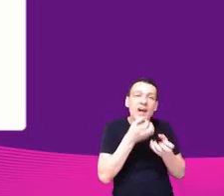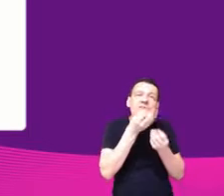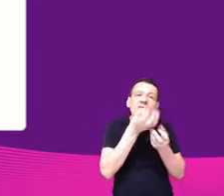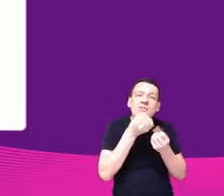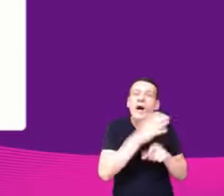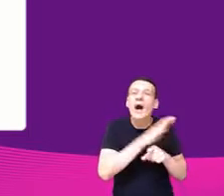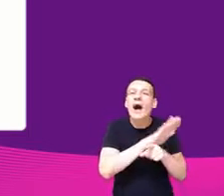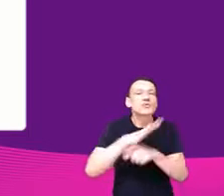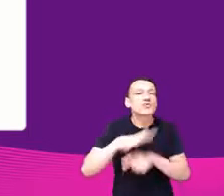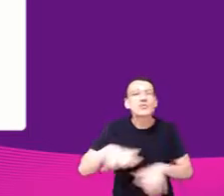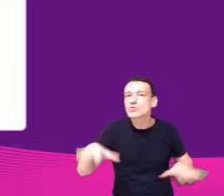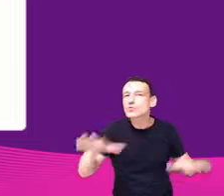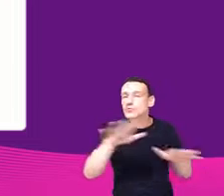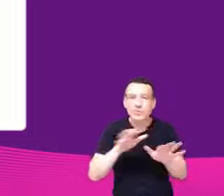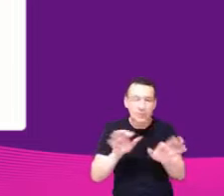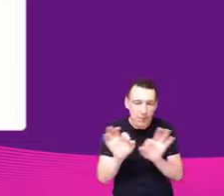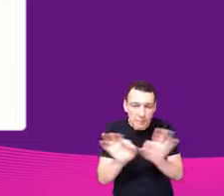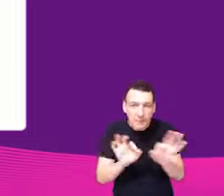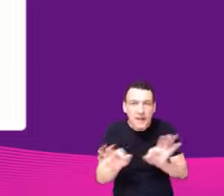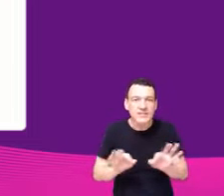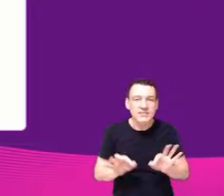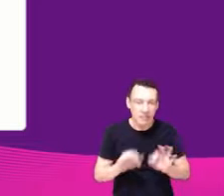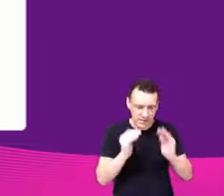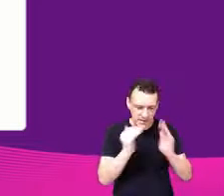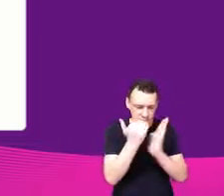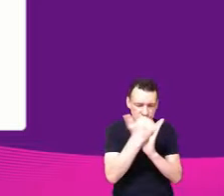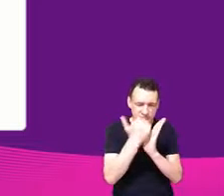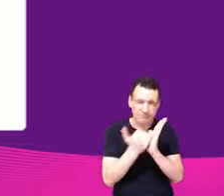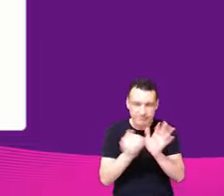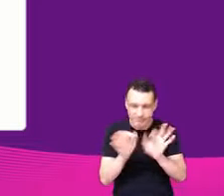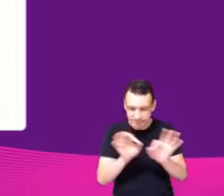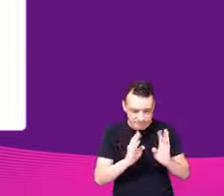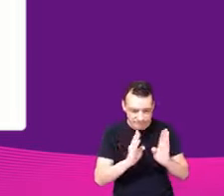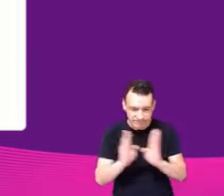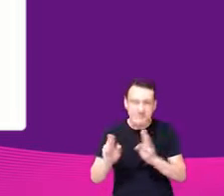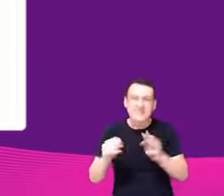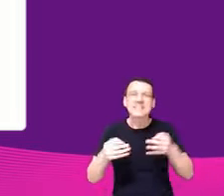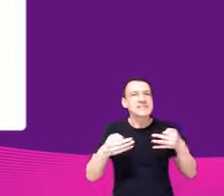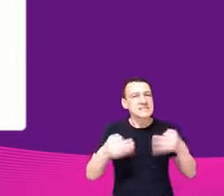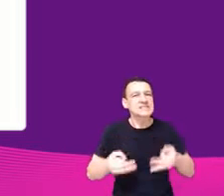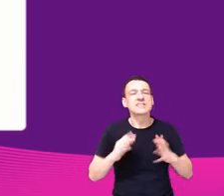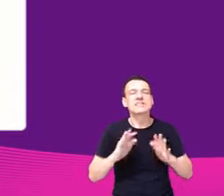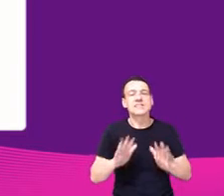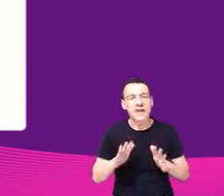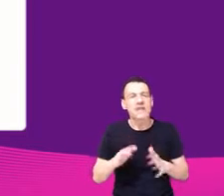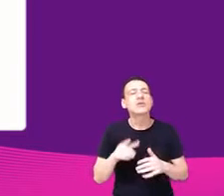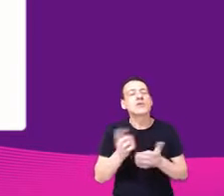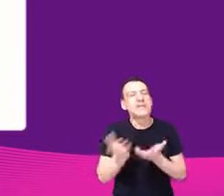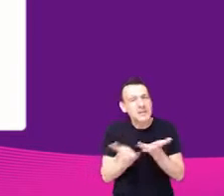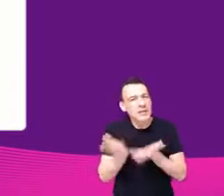contínuo da otimização do cuidado de pacientes renal crônicos, e que isso gere, então, né,